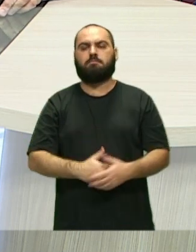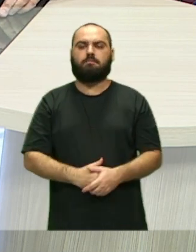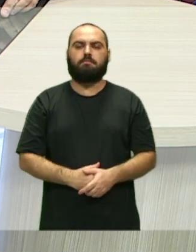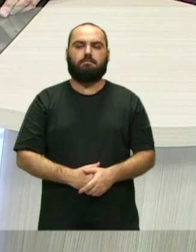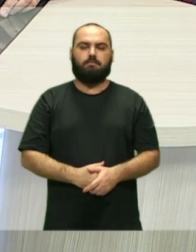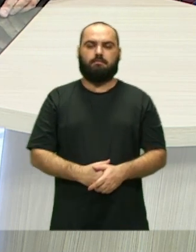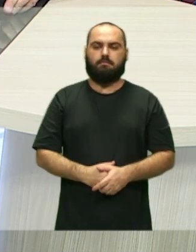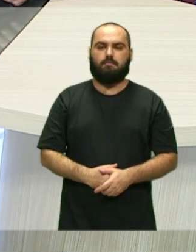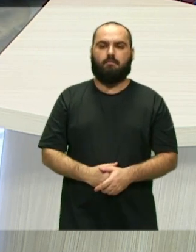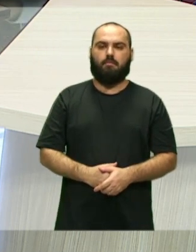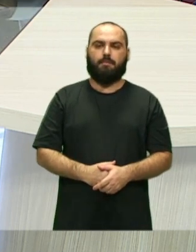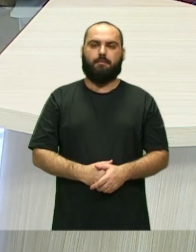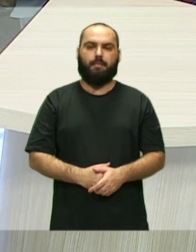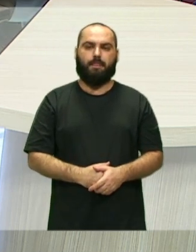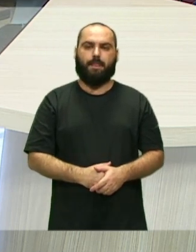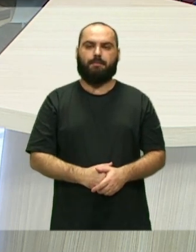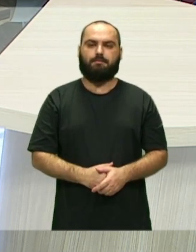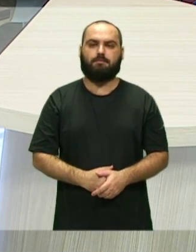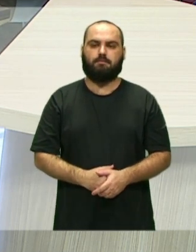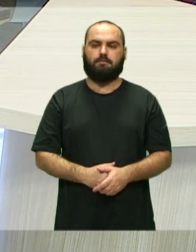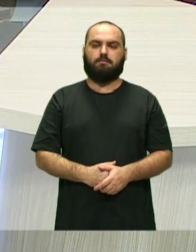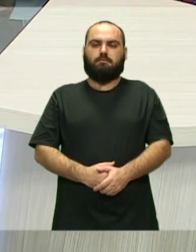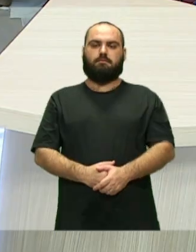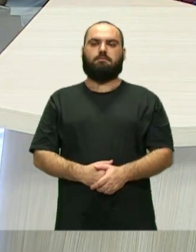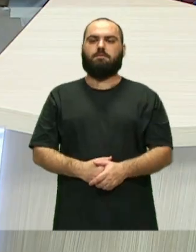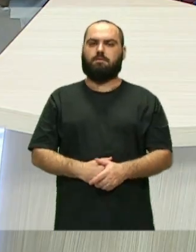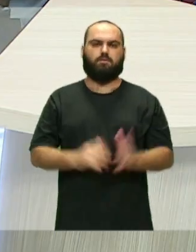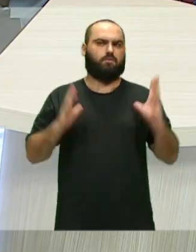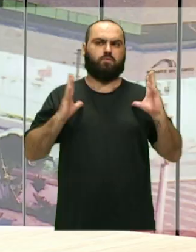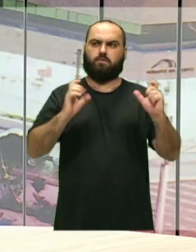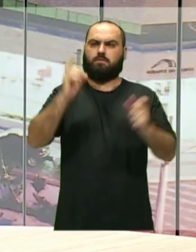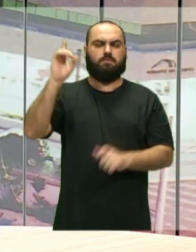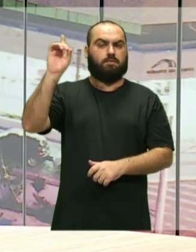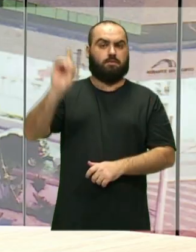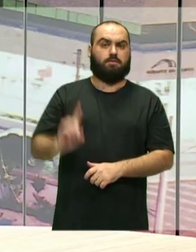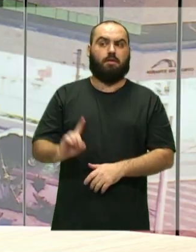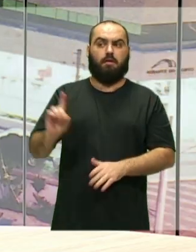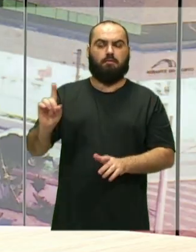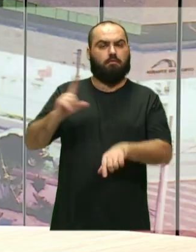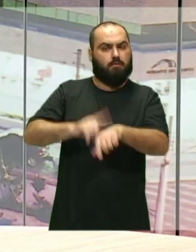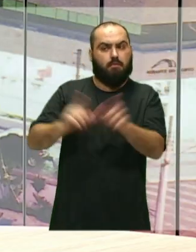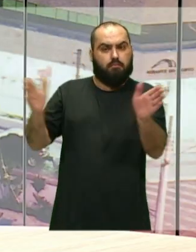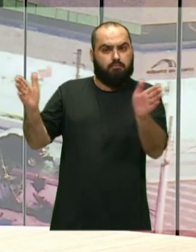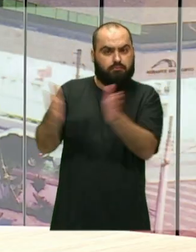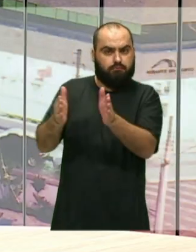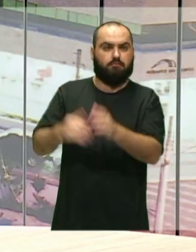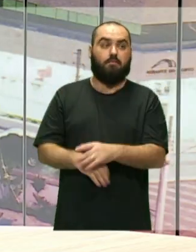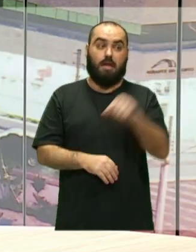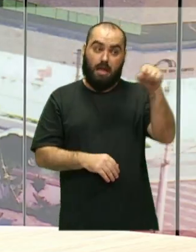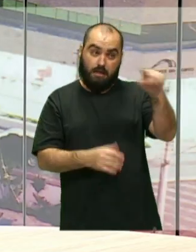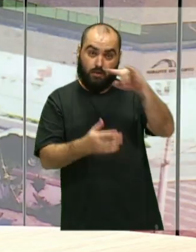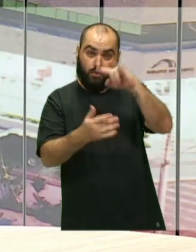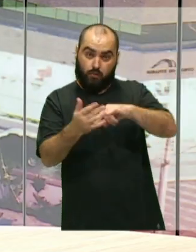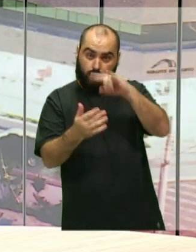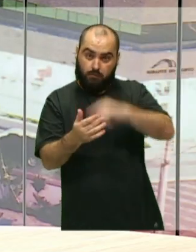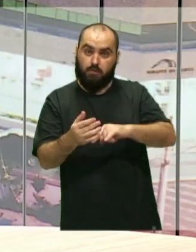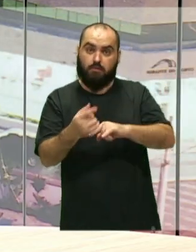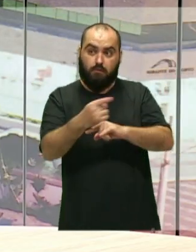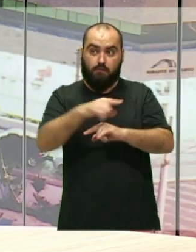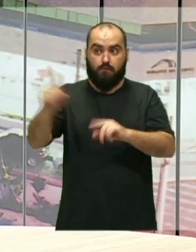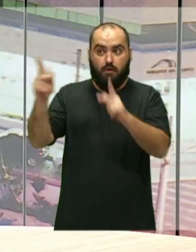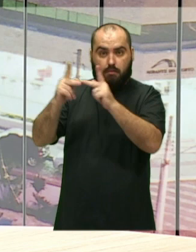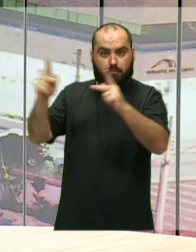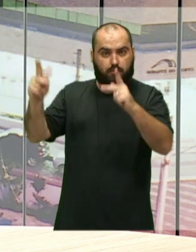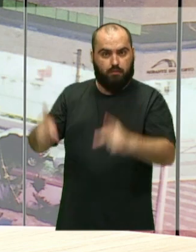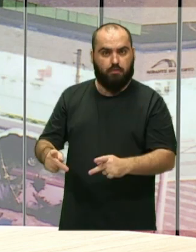temos tudo que tem direito obviamente um pouco reduzido né esse documento passou pelo crivo da nossa procuradoria aqui da casa